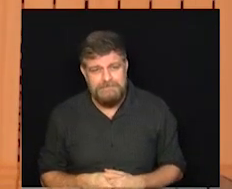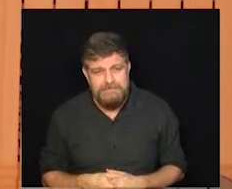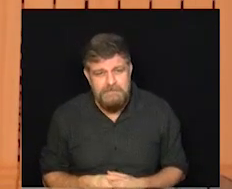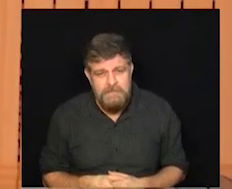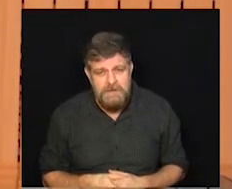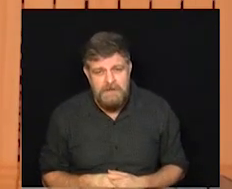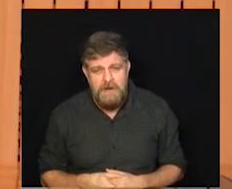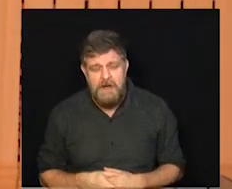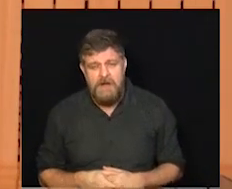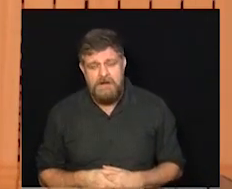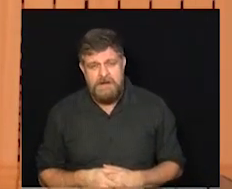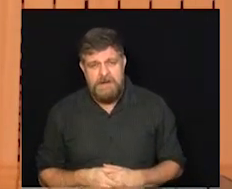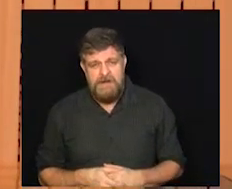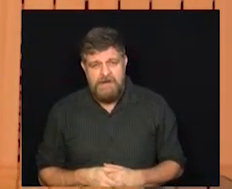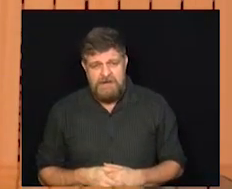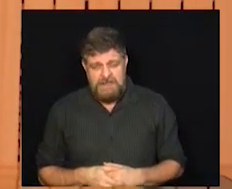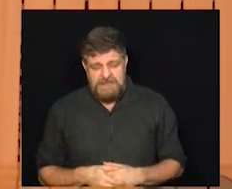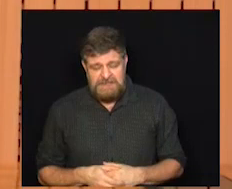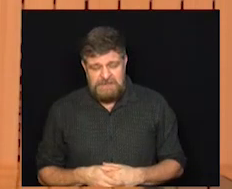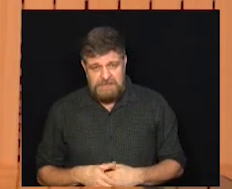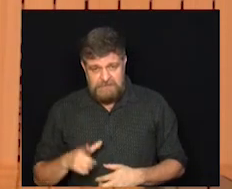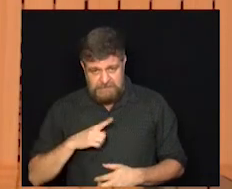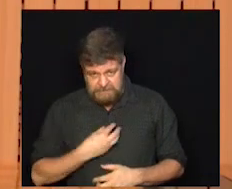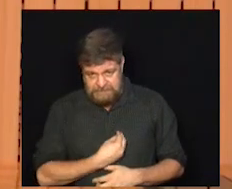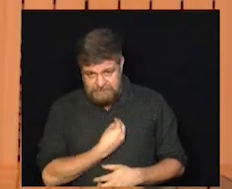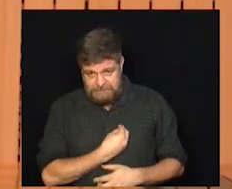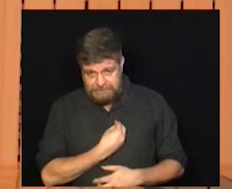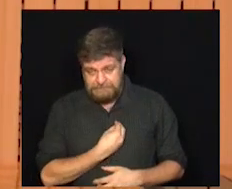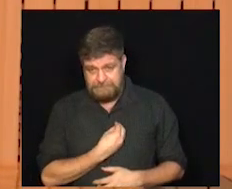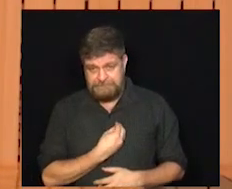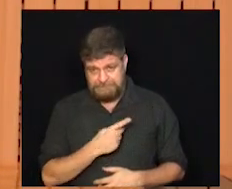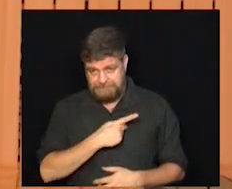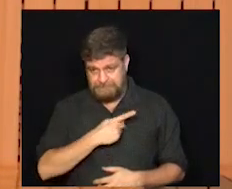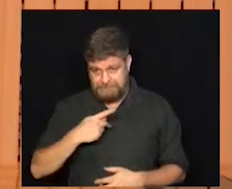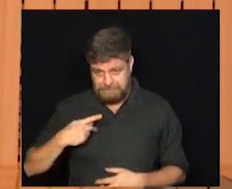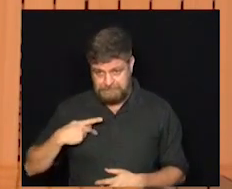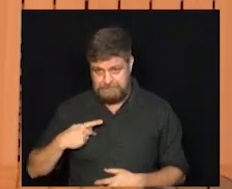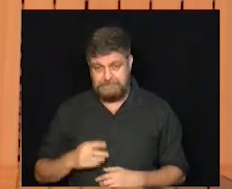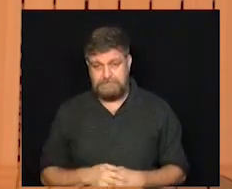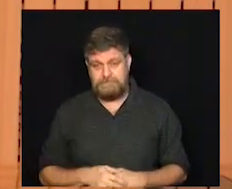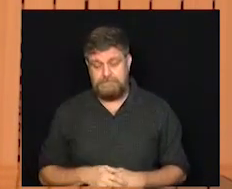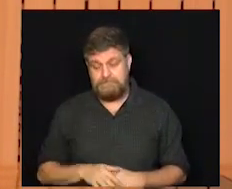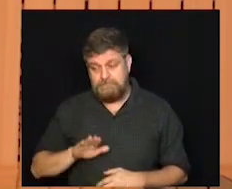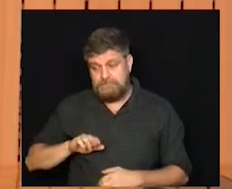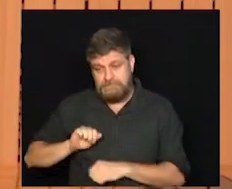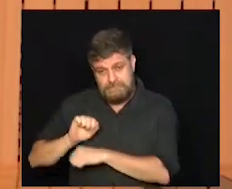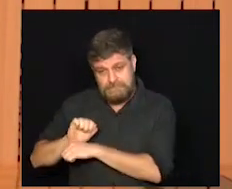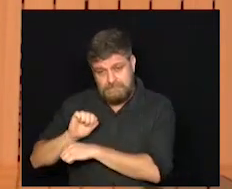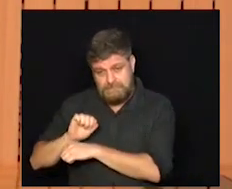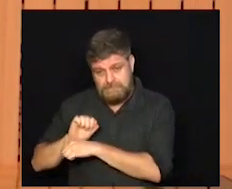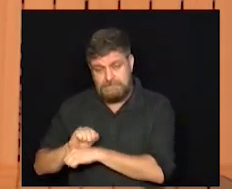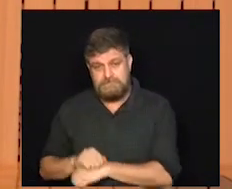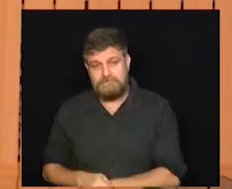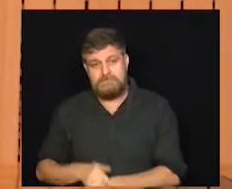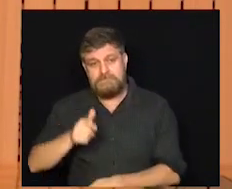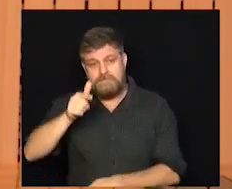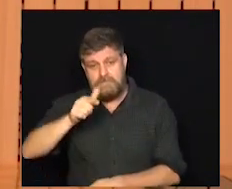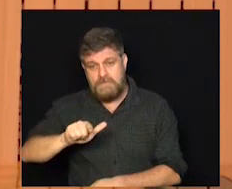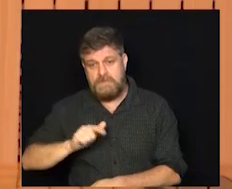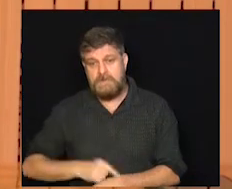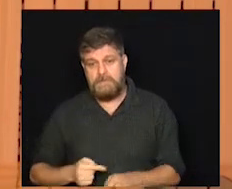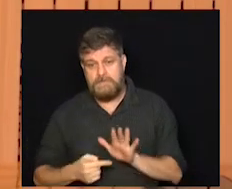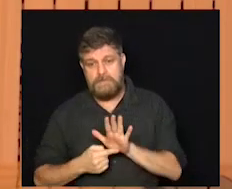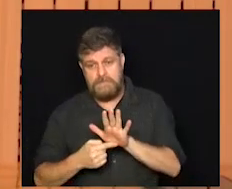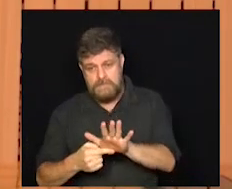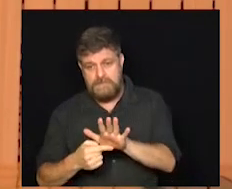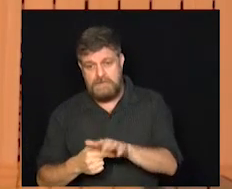aqui na sala, né? Acho que está assim. Pastor Rodrigo, enquanto ele se prepara para fazer uso da fala, repetir aqui os meios para a